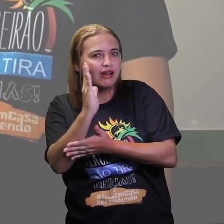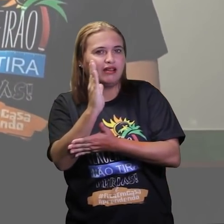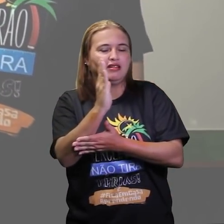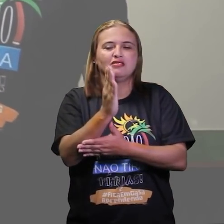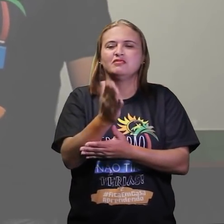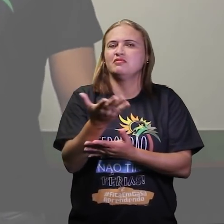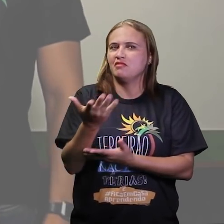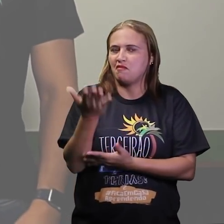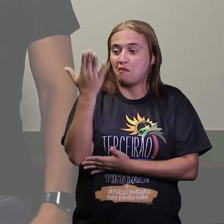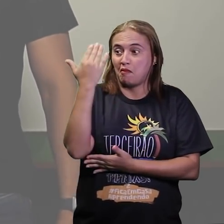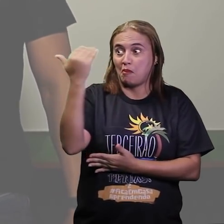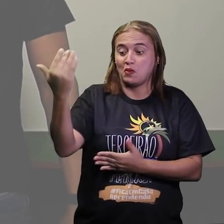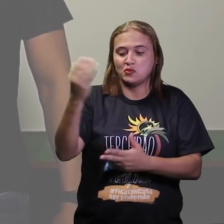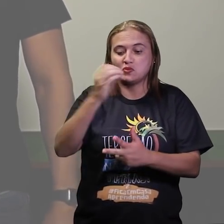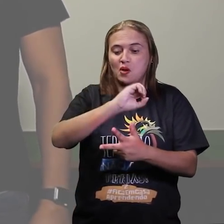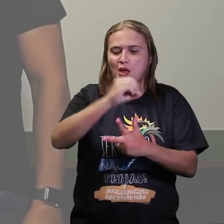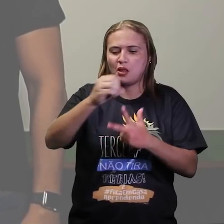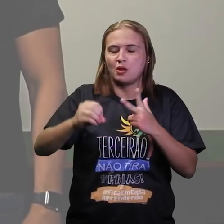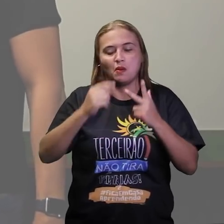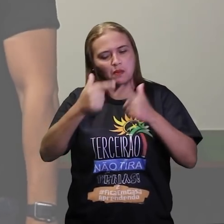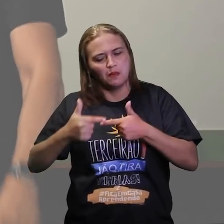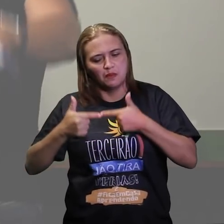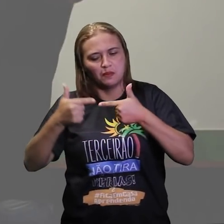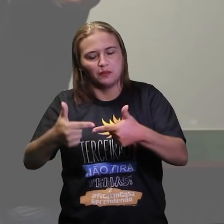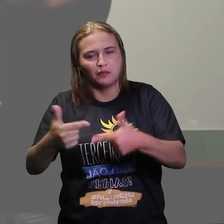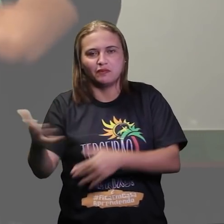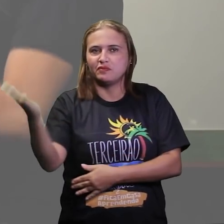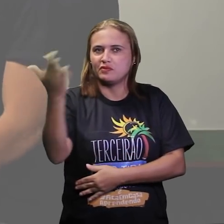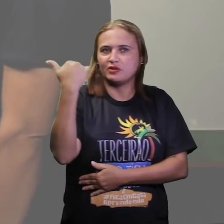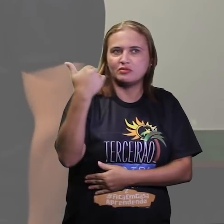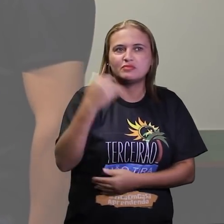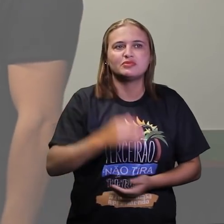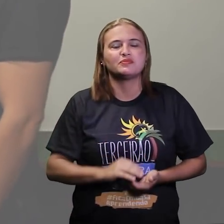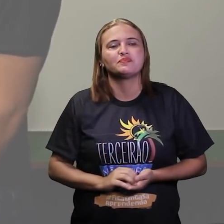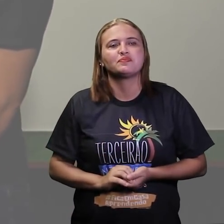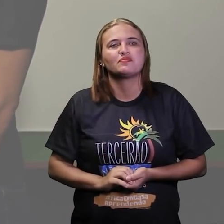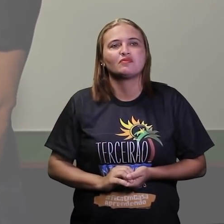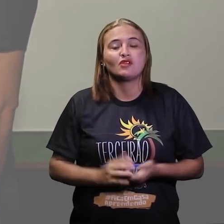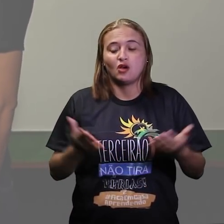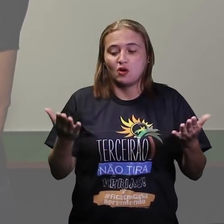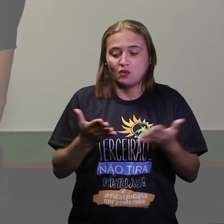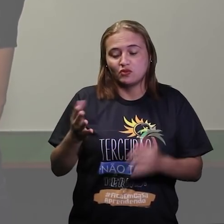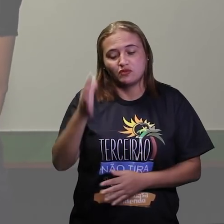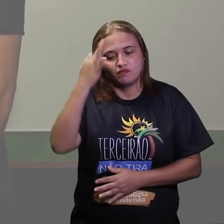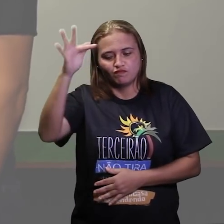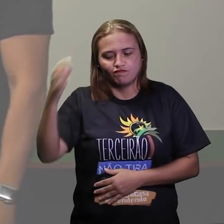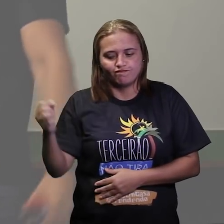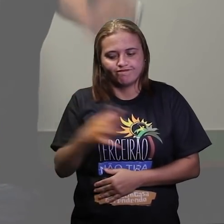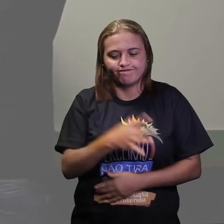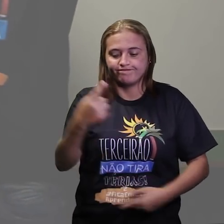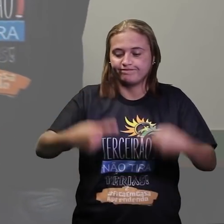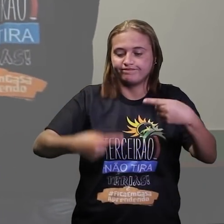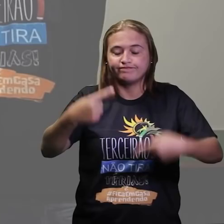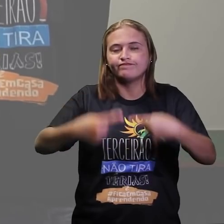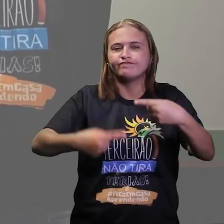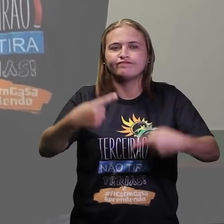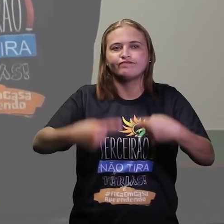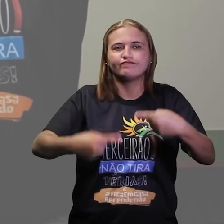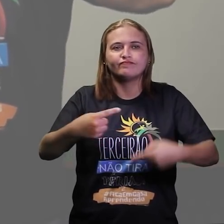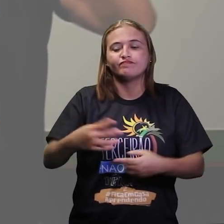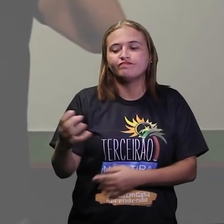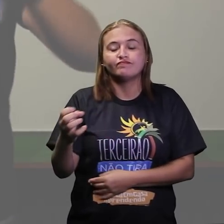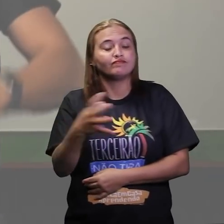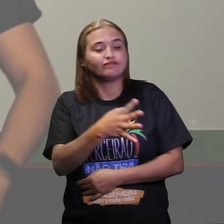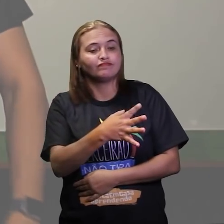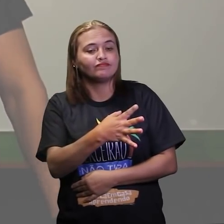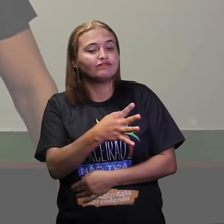famoso Enem, né? Boa sorte, vamos lá, vem comigo. O assunto hoje é filosofia moderna, filosofia política. E aí a